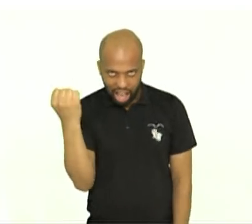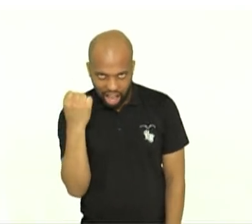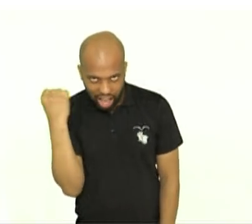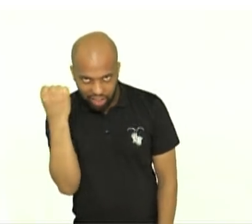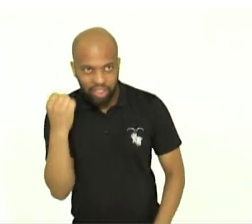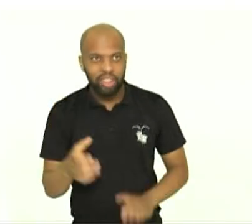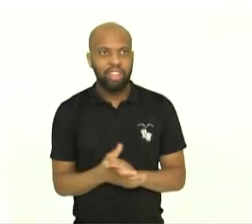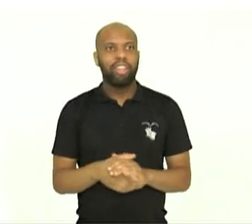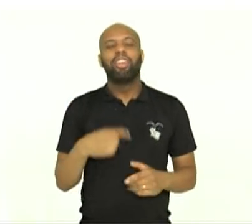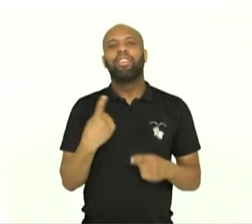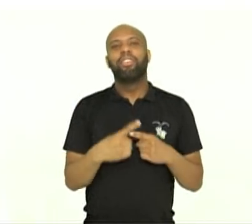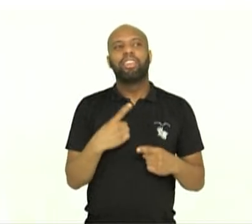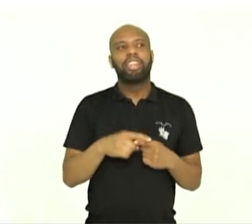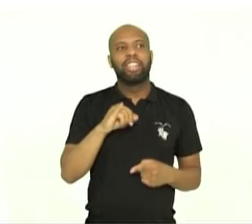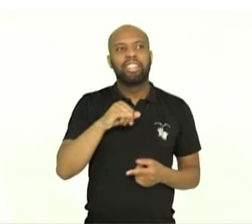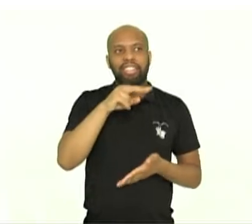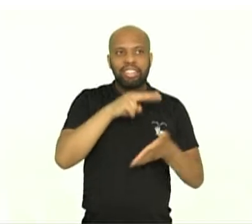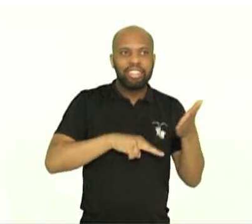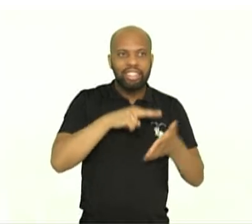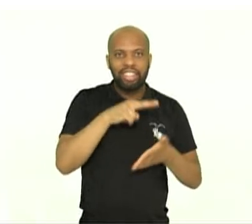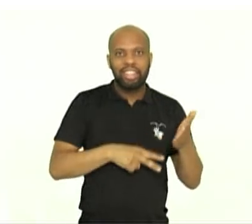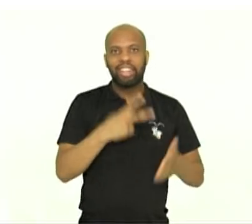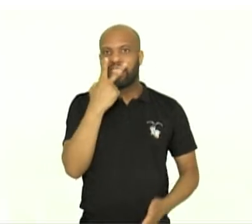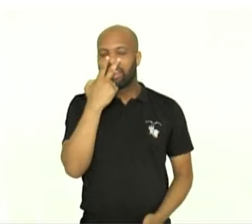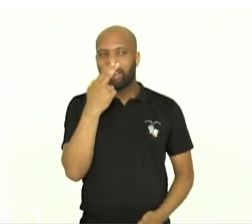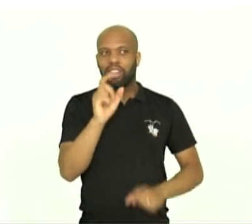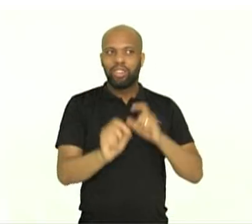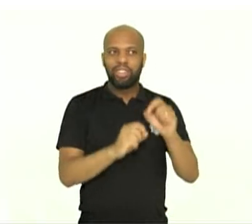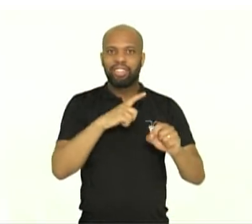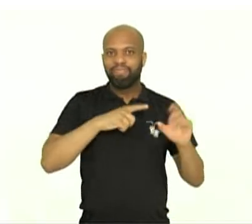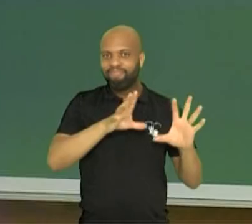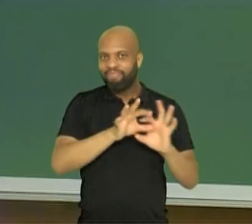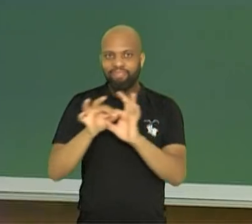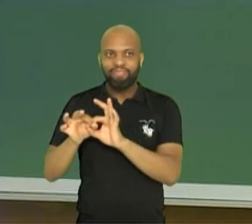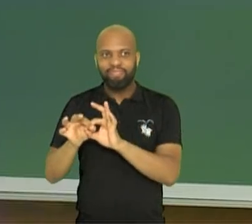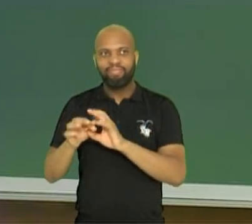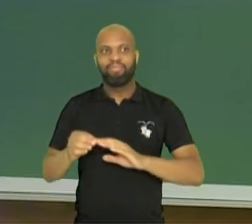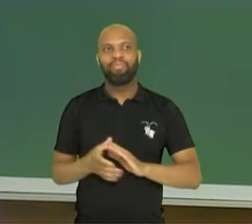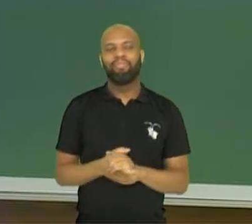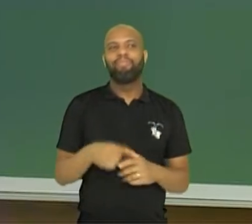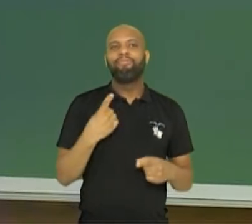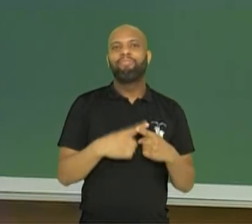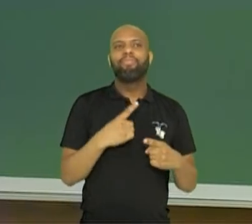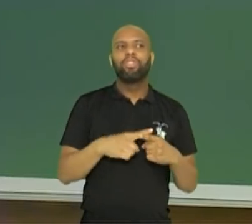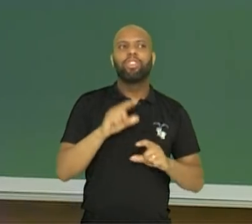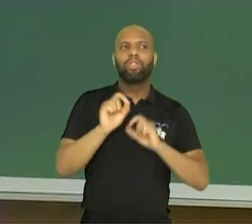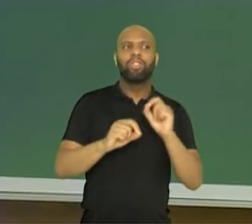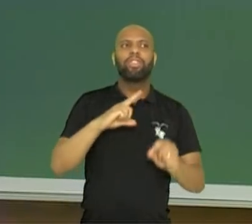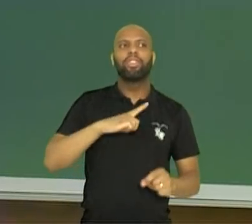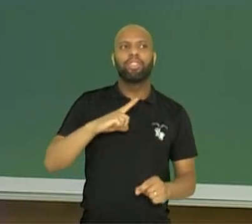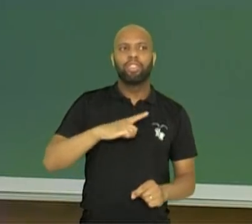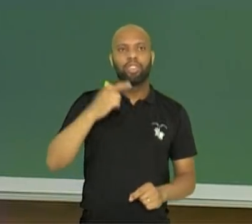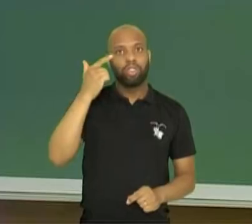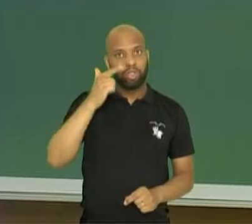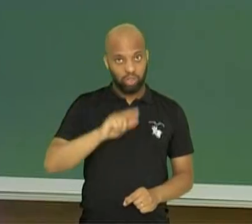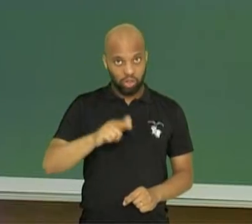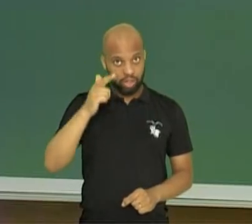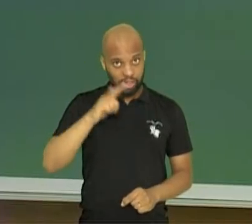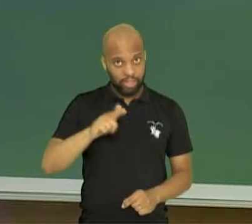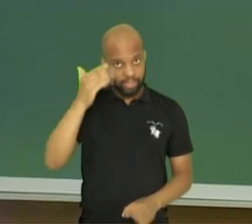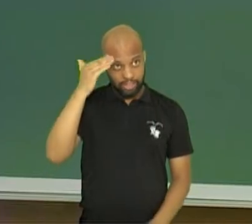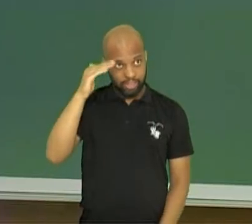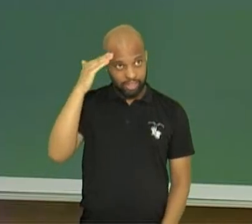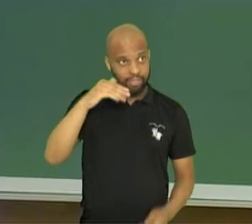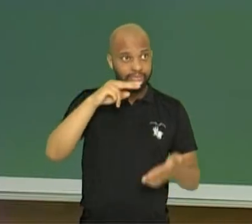a gente lê, acaba achando ali o contexto, qual é a graça. O que nós podemos interpretar? Vamos começar aí